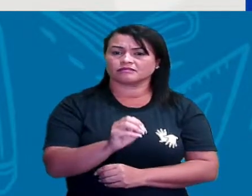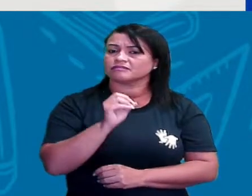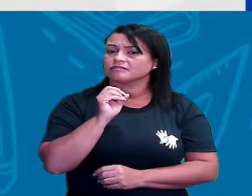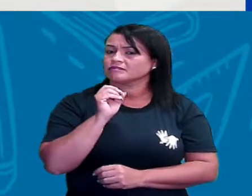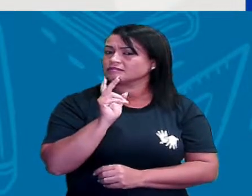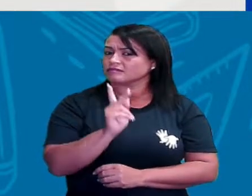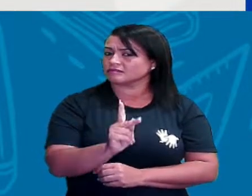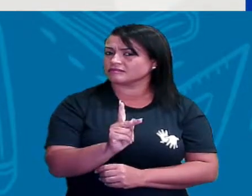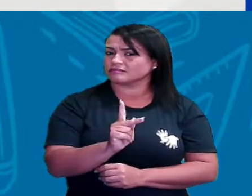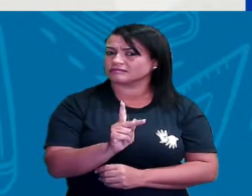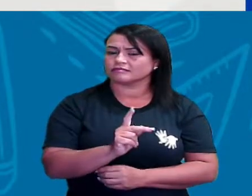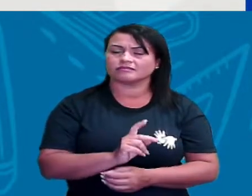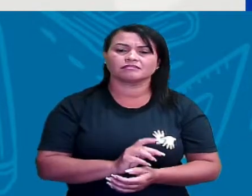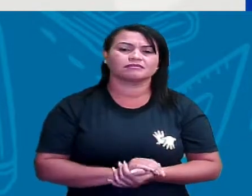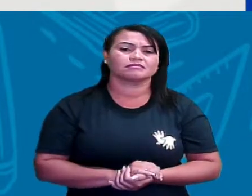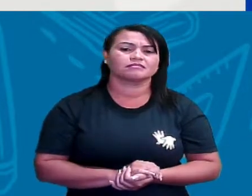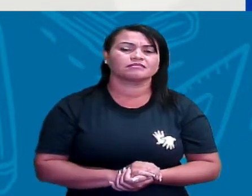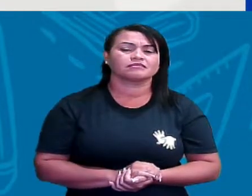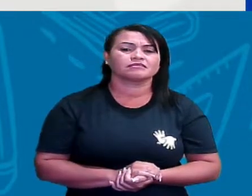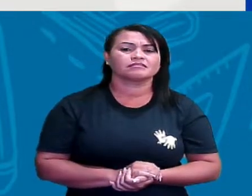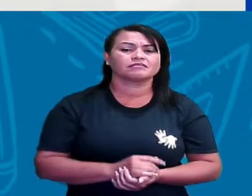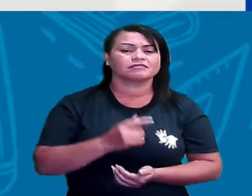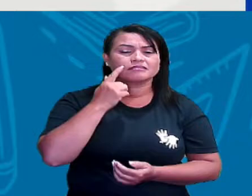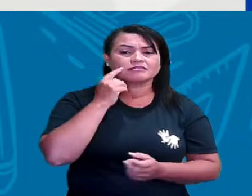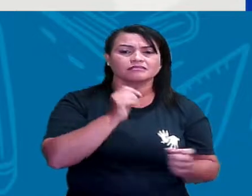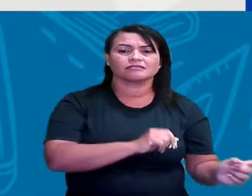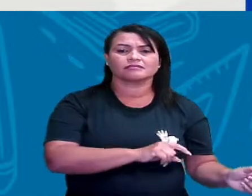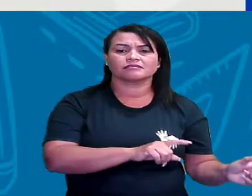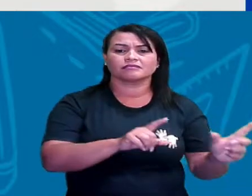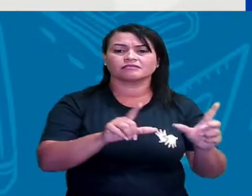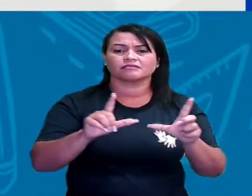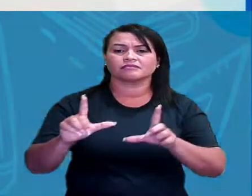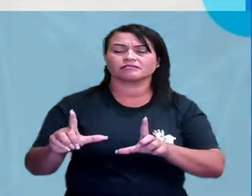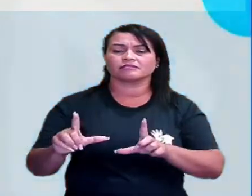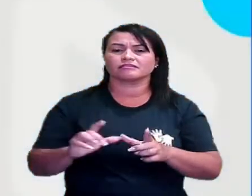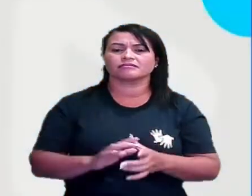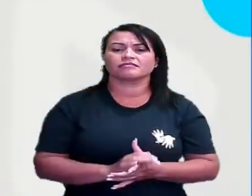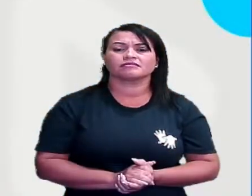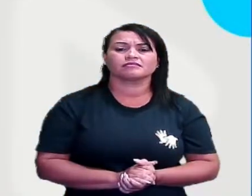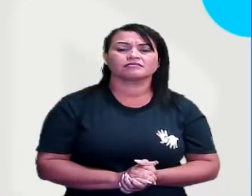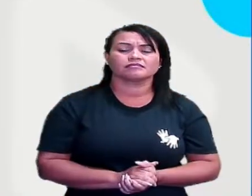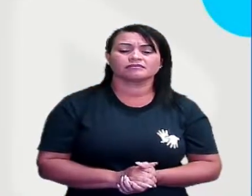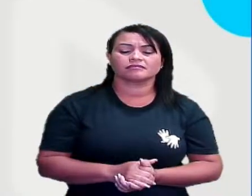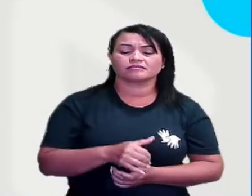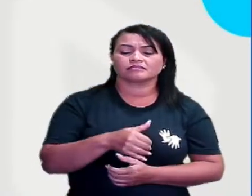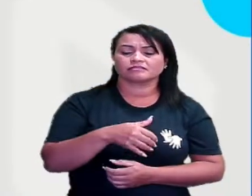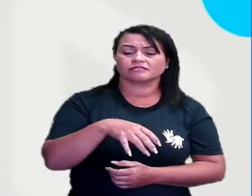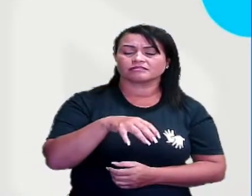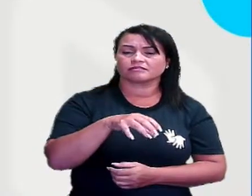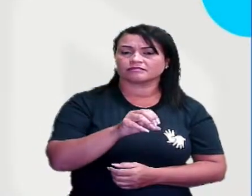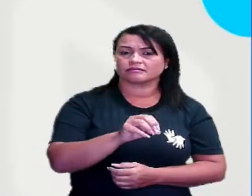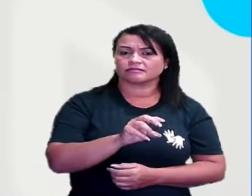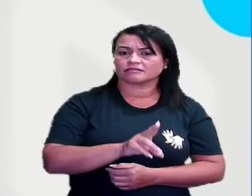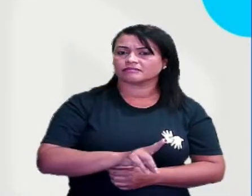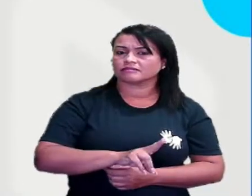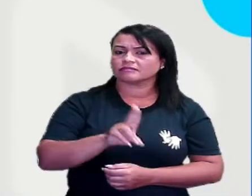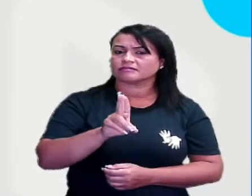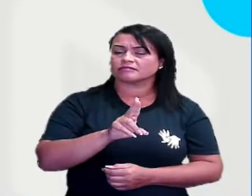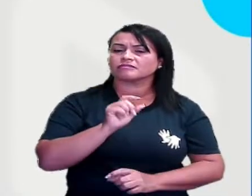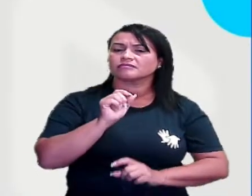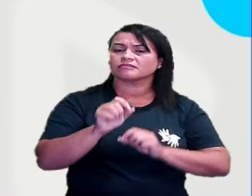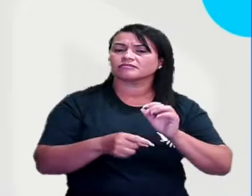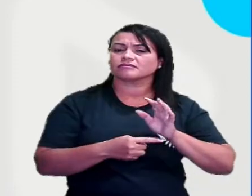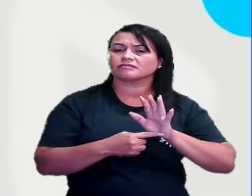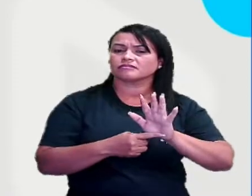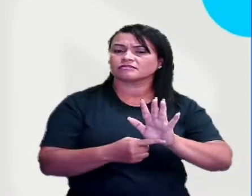ok? Então, vamos para o nosso próximo slide aqui, ó. 10 unidades. Então, 10 unidades eu estou representando